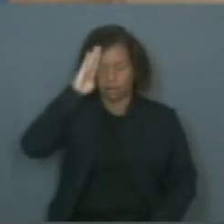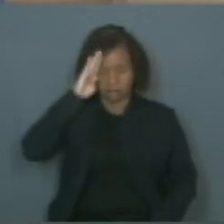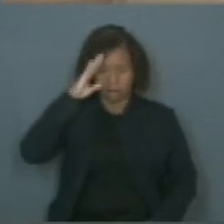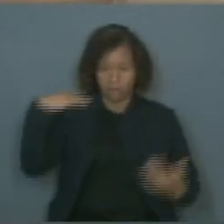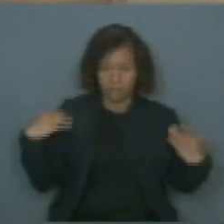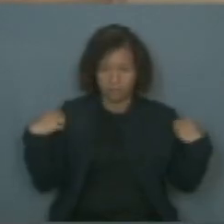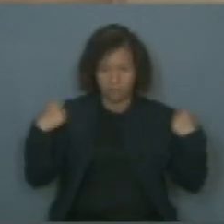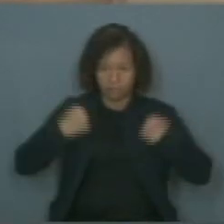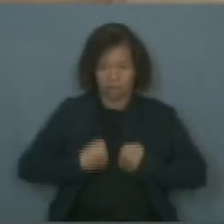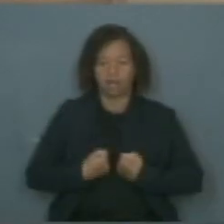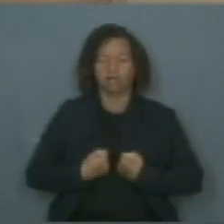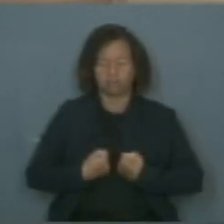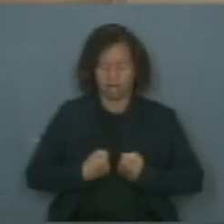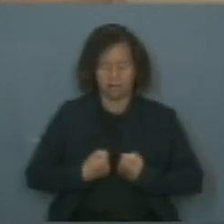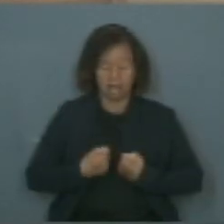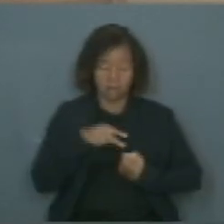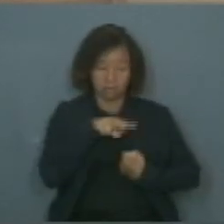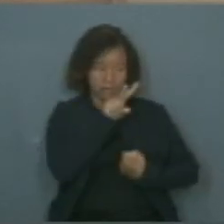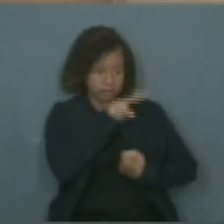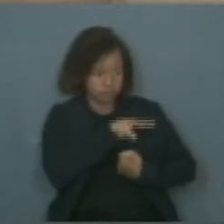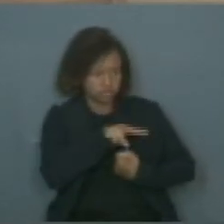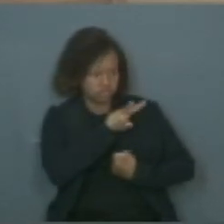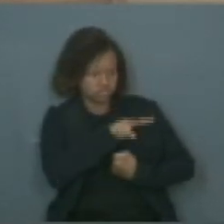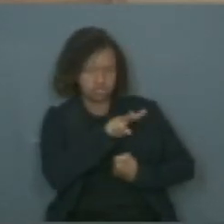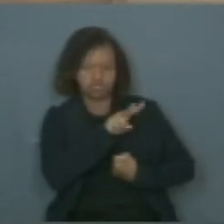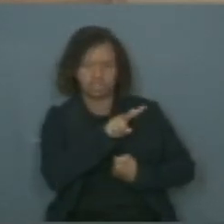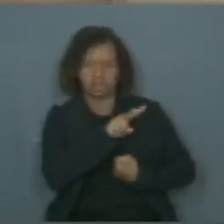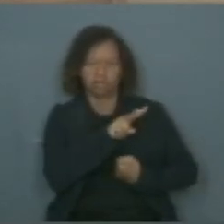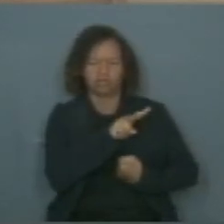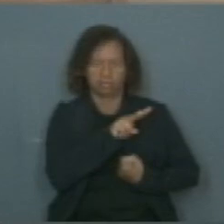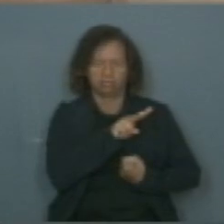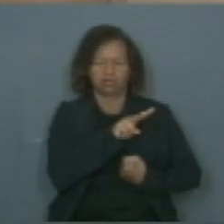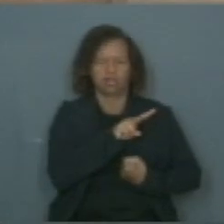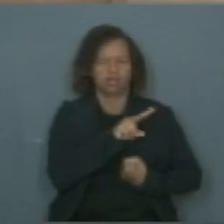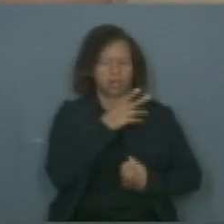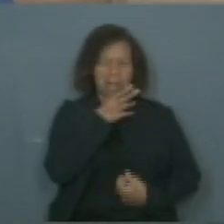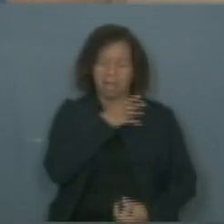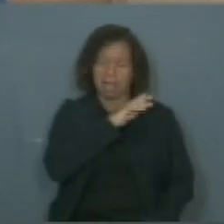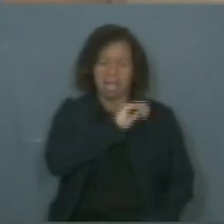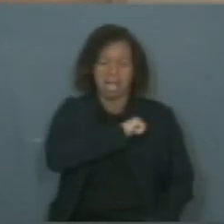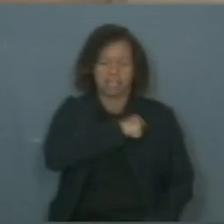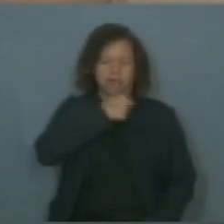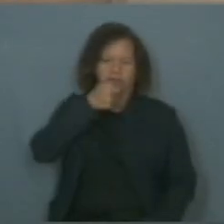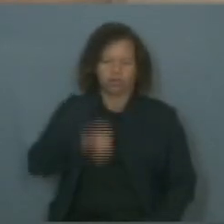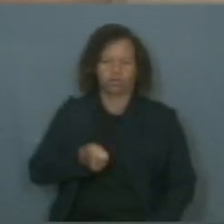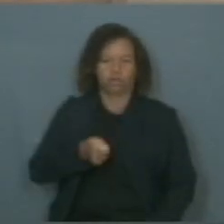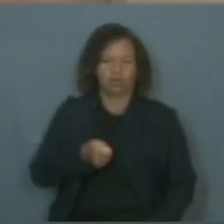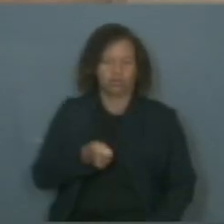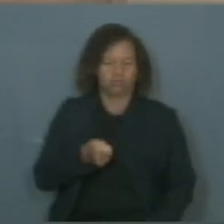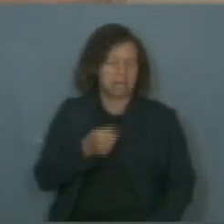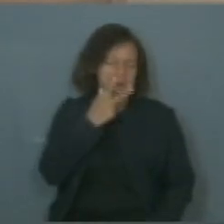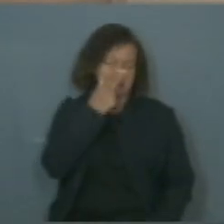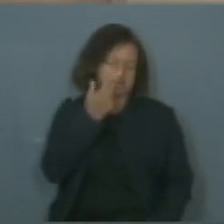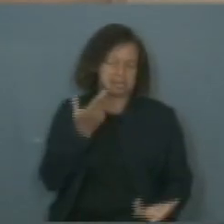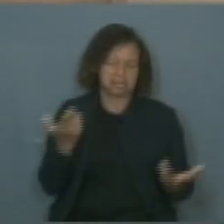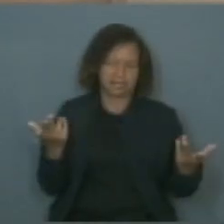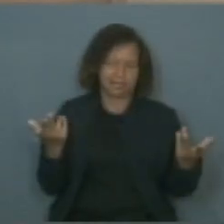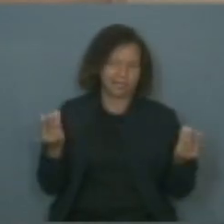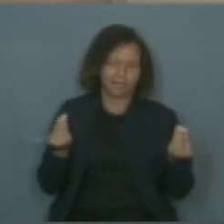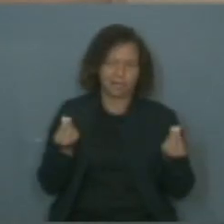farda é vista, porque tem a ideologia de que tudo é ditadura se tiver uma farda, como uma